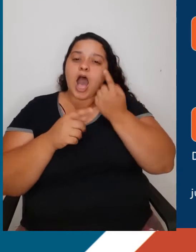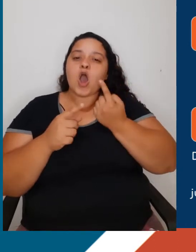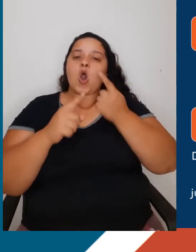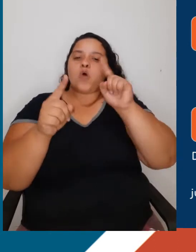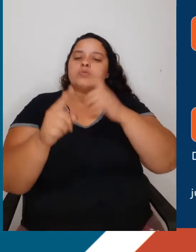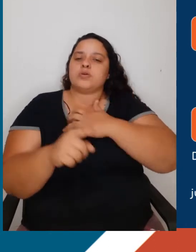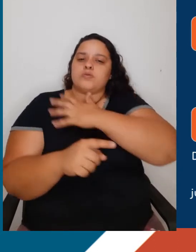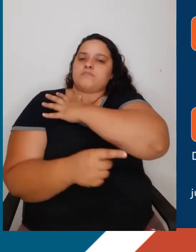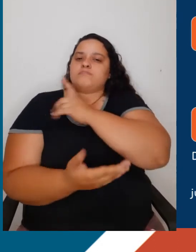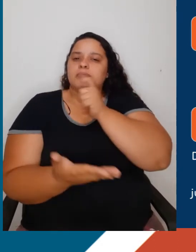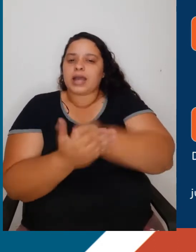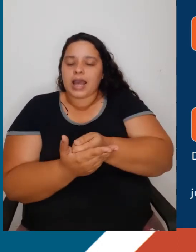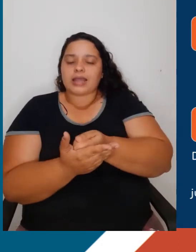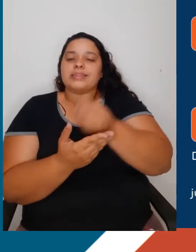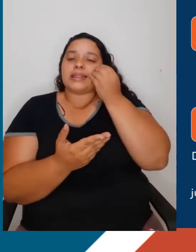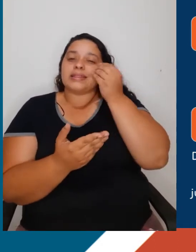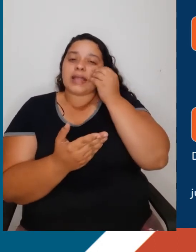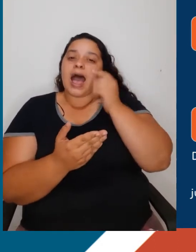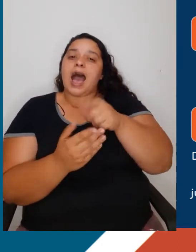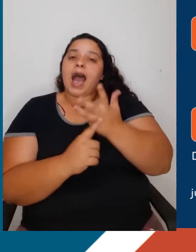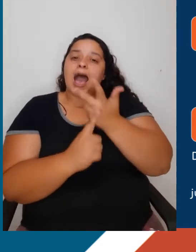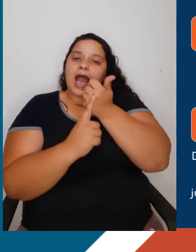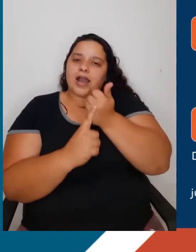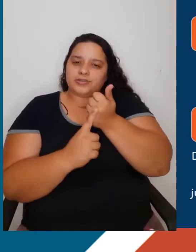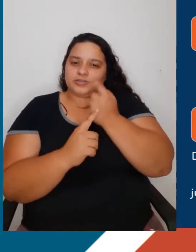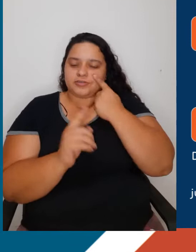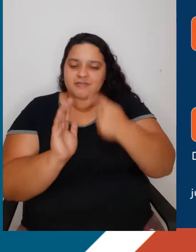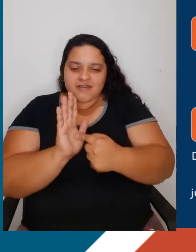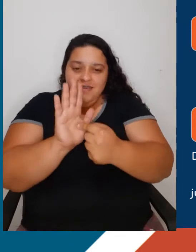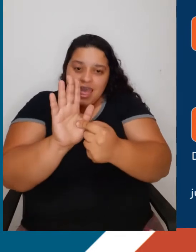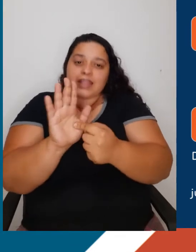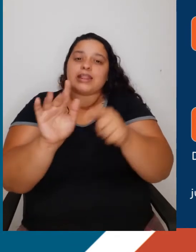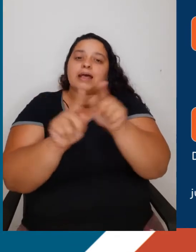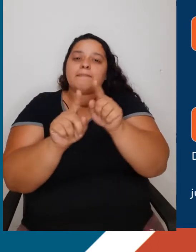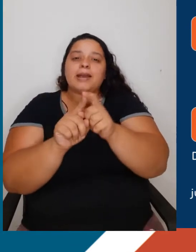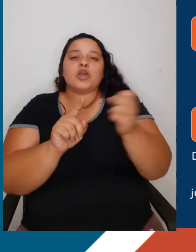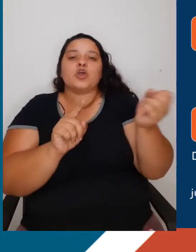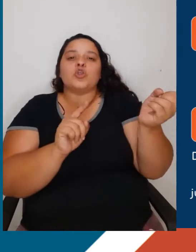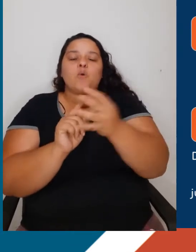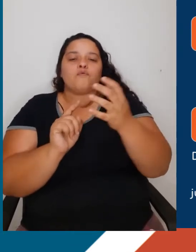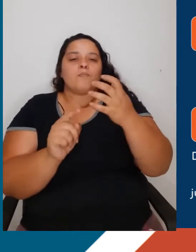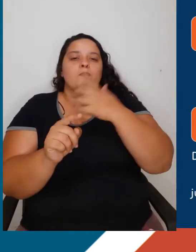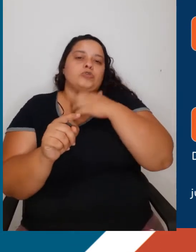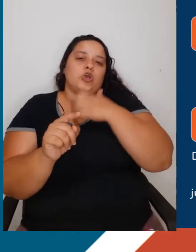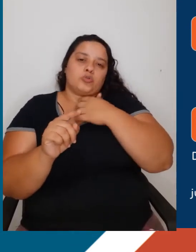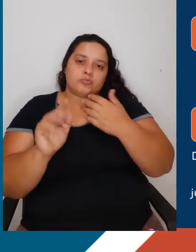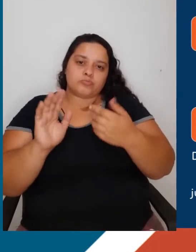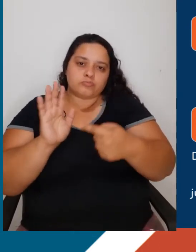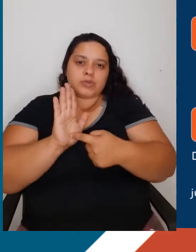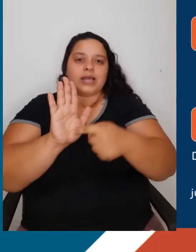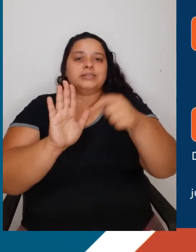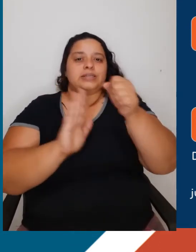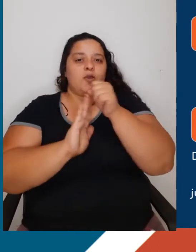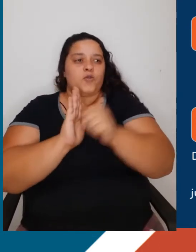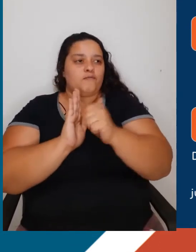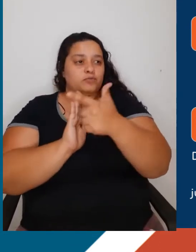meio da arte. Só que agora essa literatura passa a representar outras vozes e ganha uma nova roupagem no século XXI,